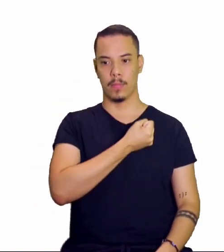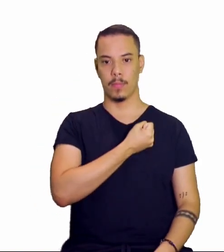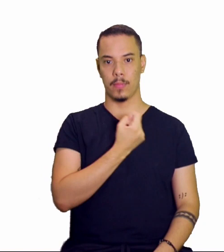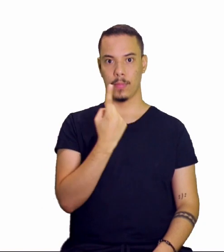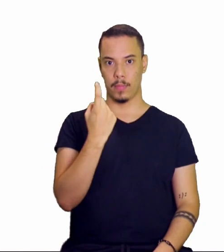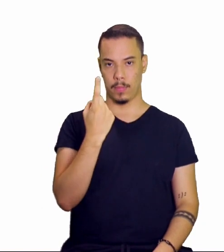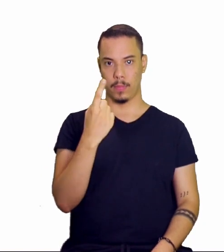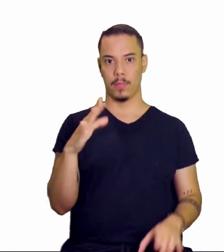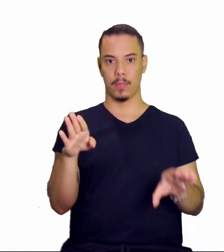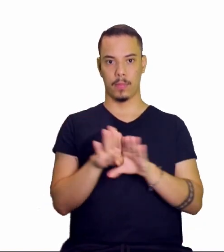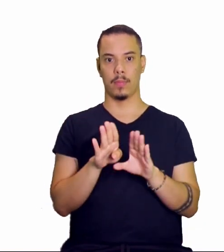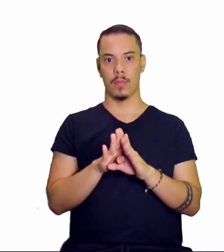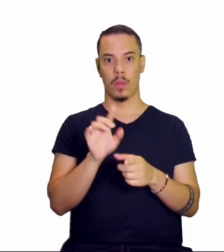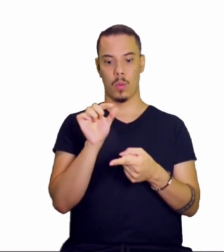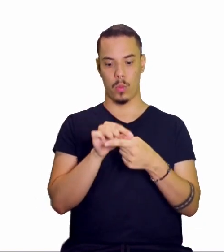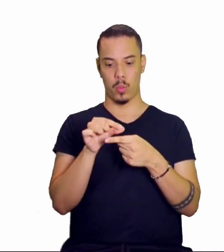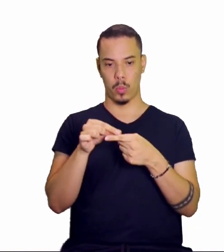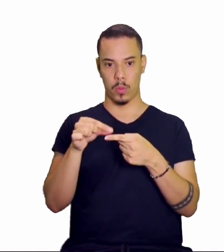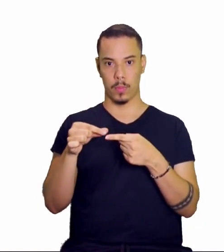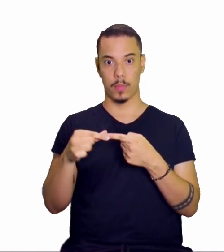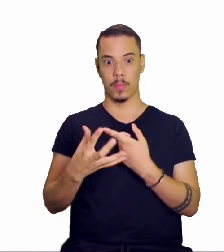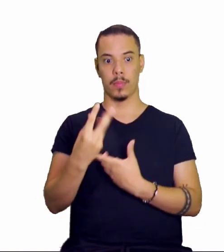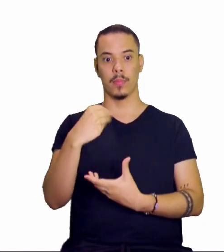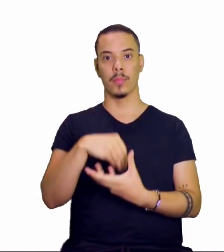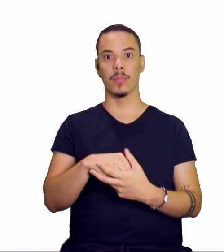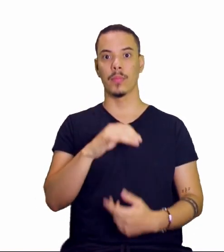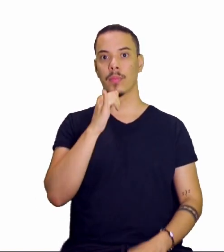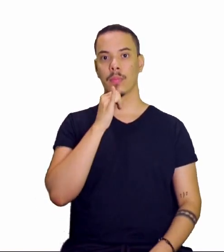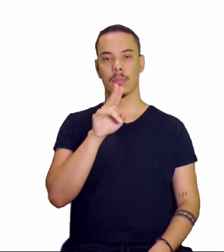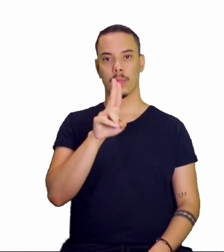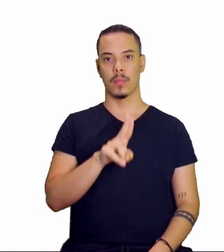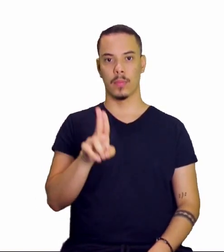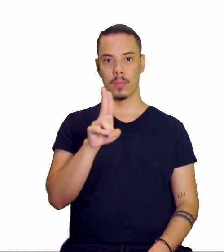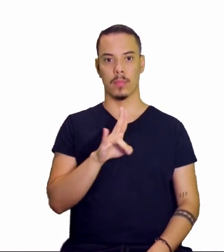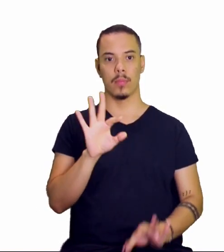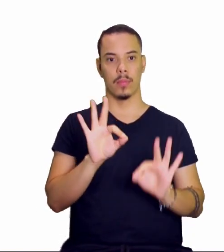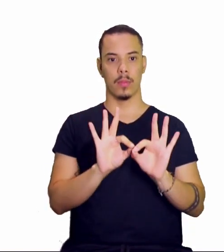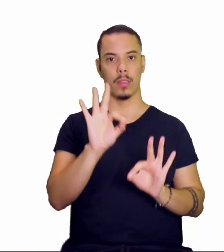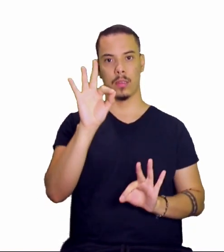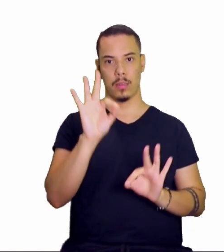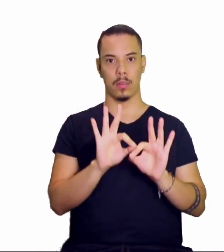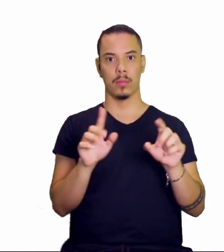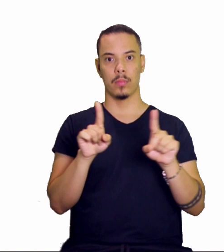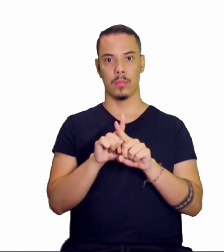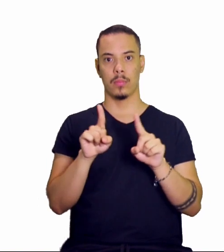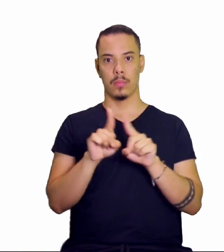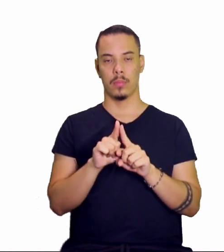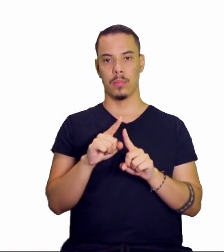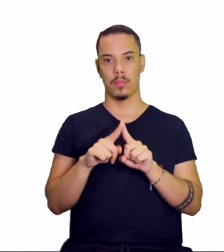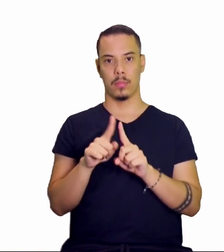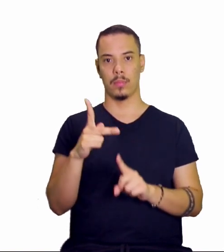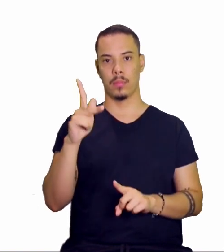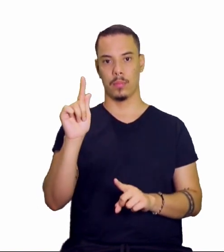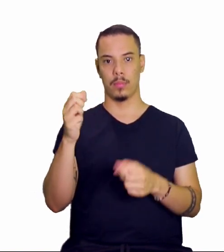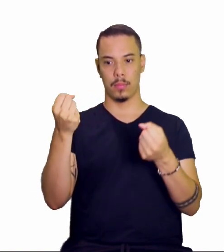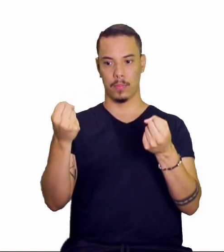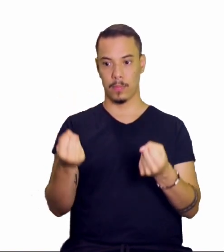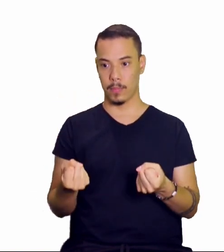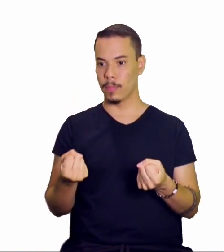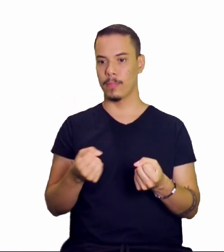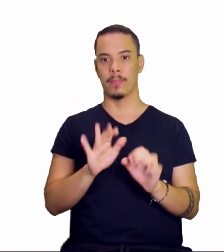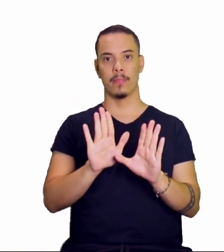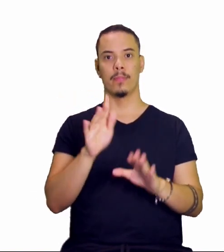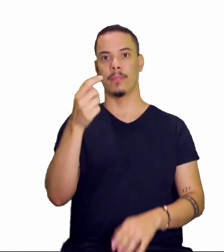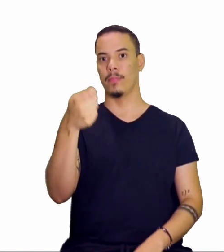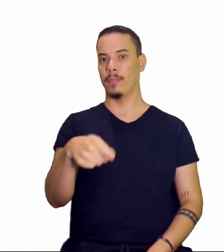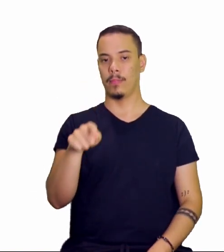Isso. E uma unidade de medida, que nesse caso nós estamos utilizando 1 metro e o quilograma. São 2 unidades, 1 metro de massa e 1 metro de comprimento. Não é